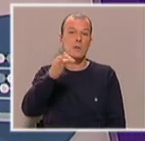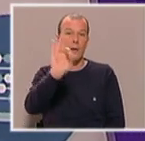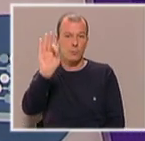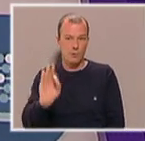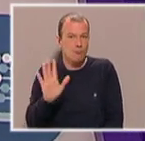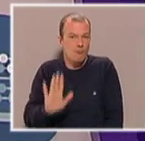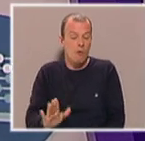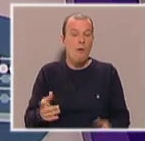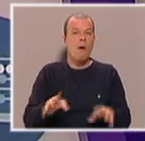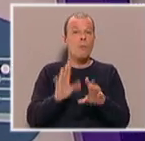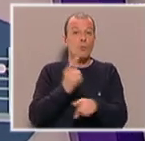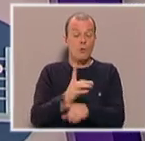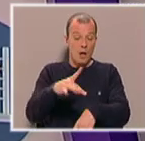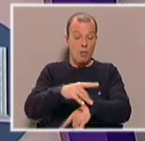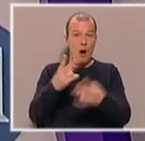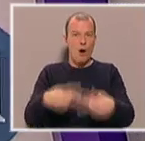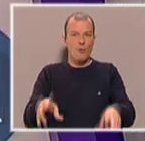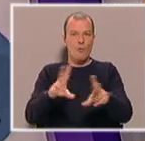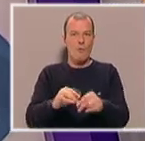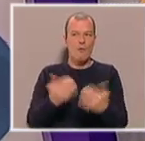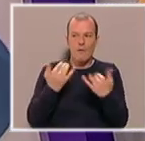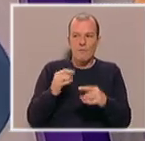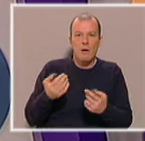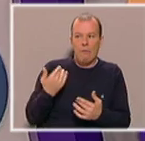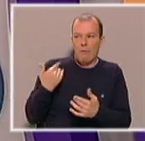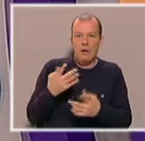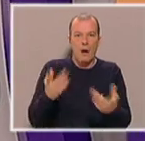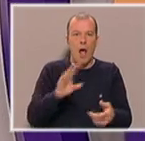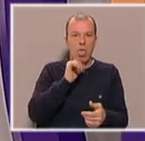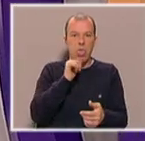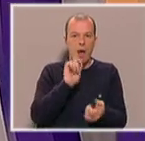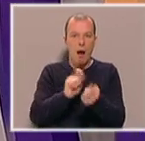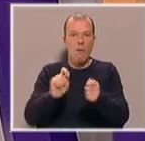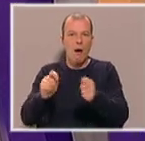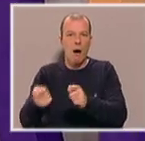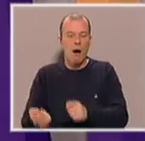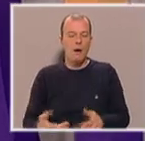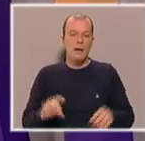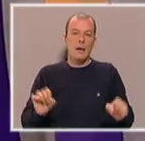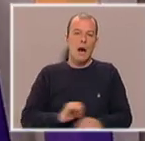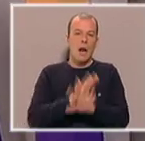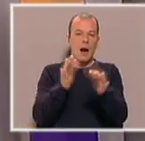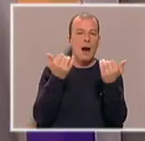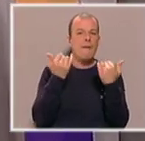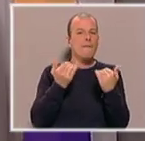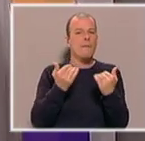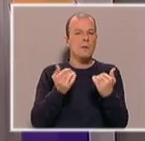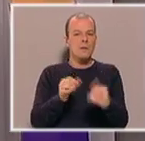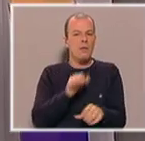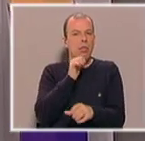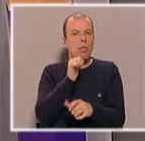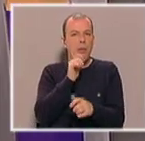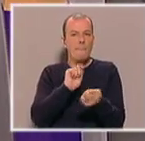muito importante, como a doença é nova, como os dados são recentes, estão sempre a ser alterados, é natural que estas informações estejam sempre a